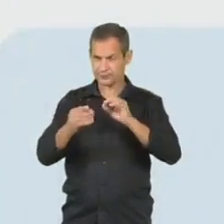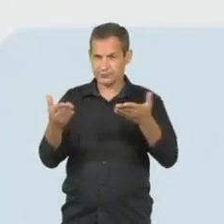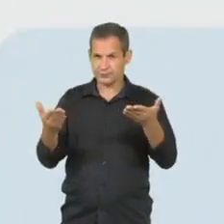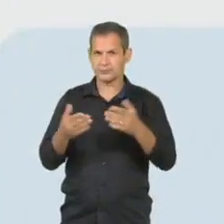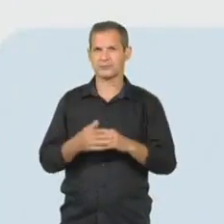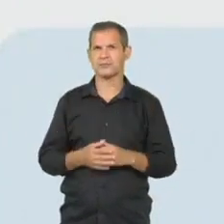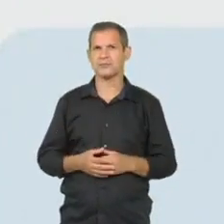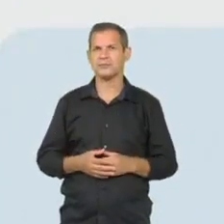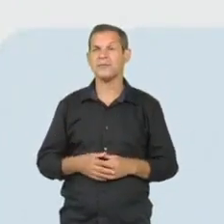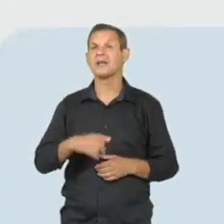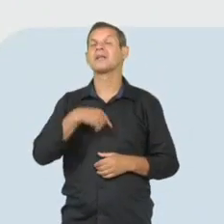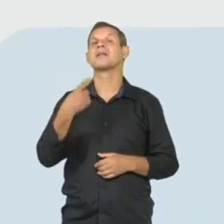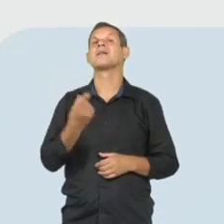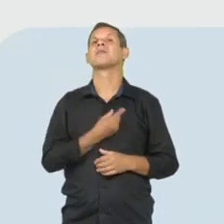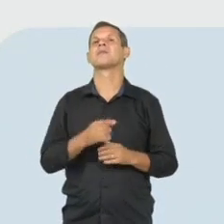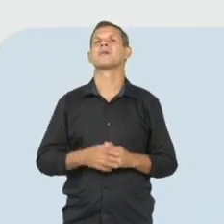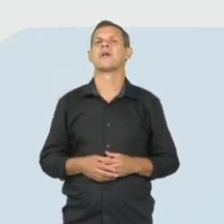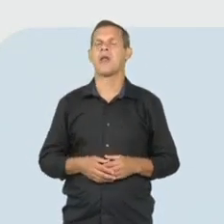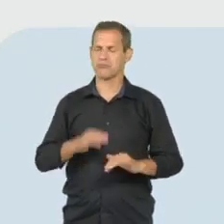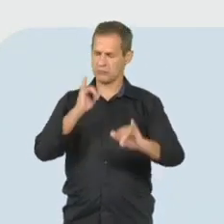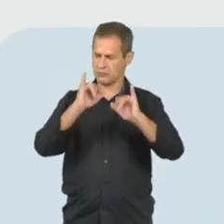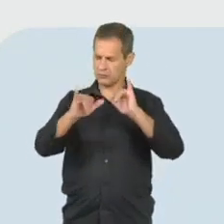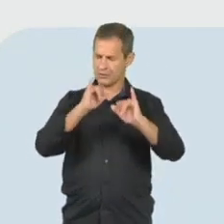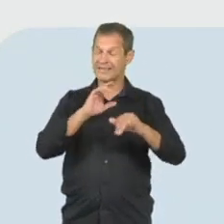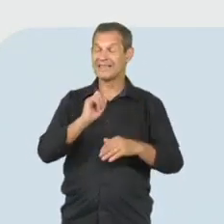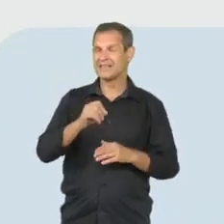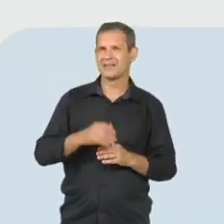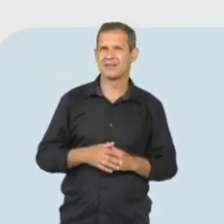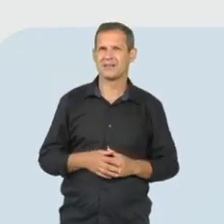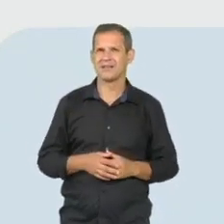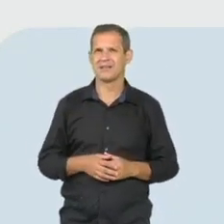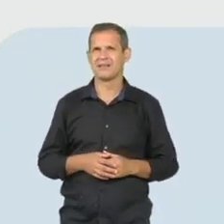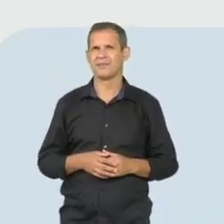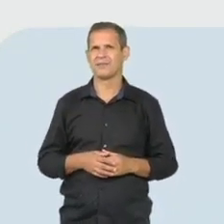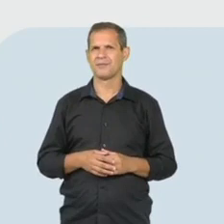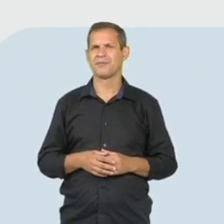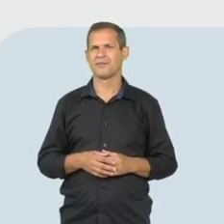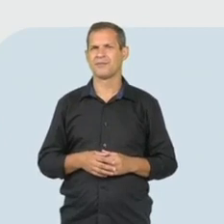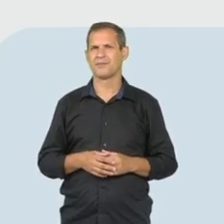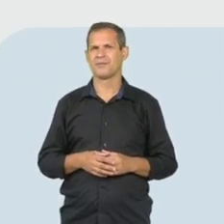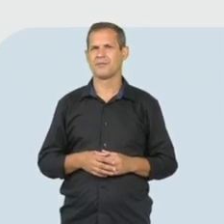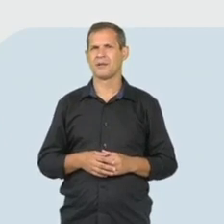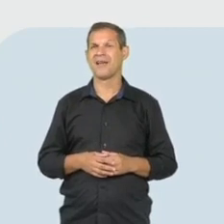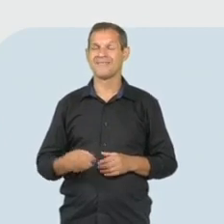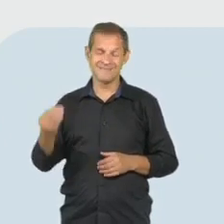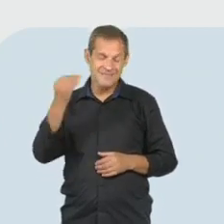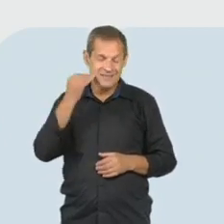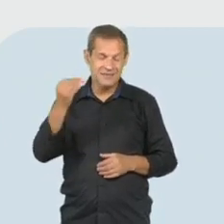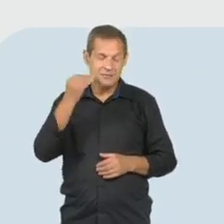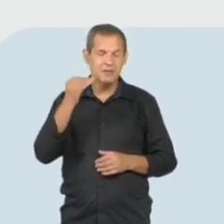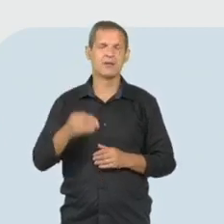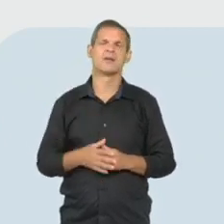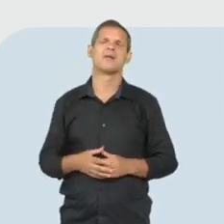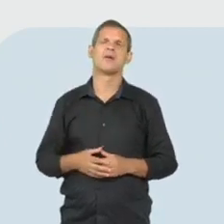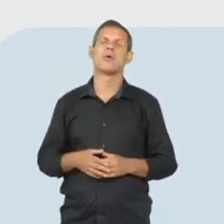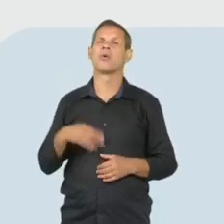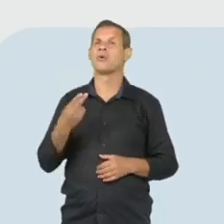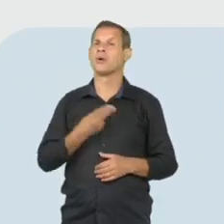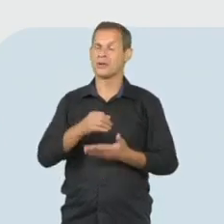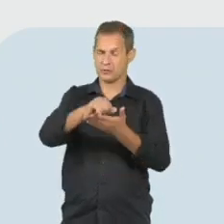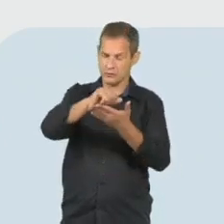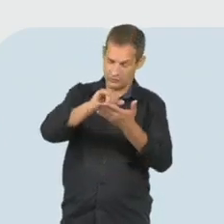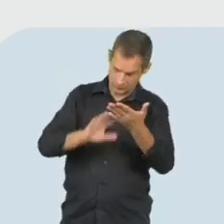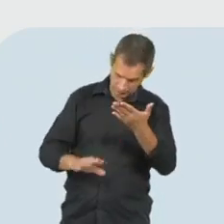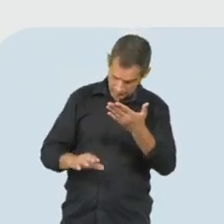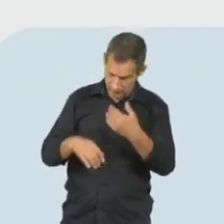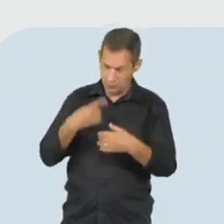aqui. Então, nós temos a informação aqui de testar o nosso exercício, e